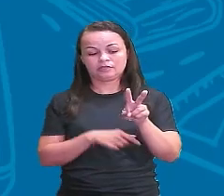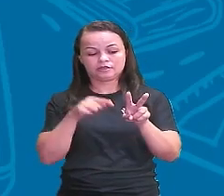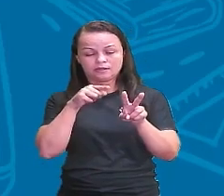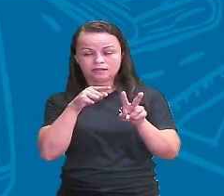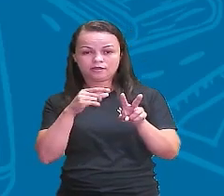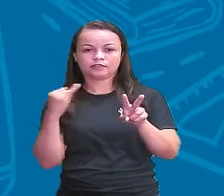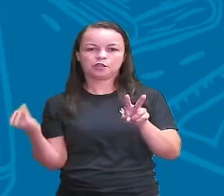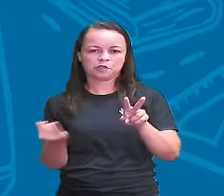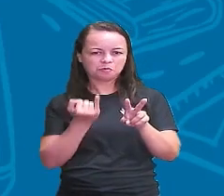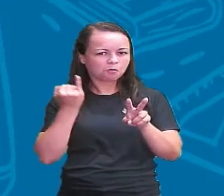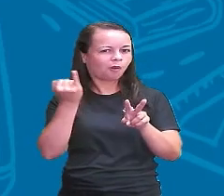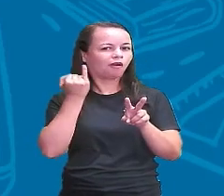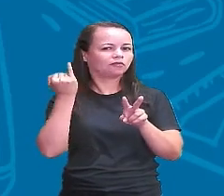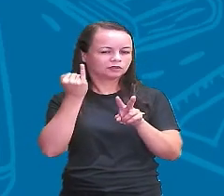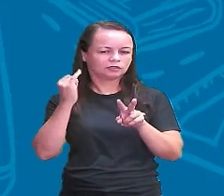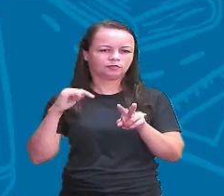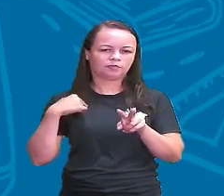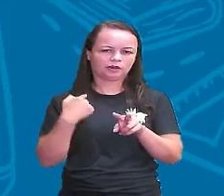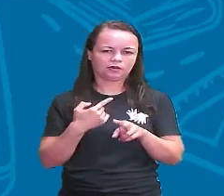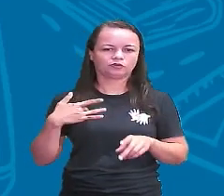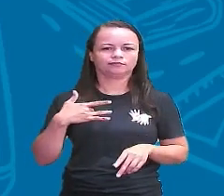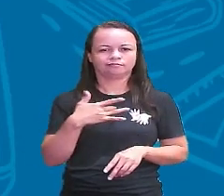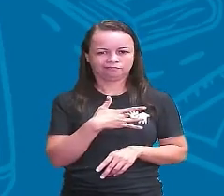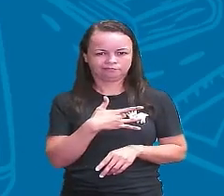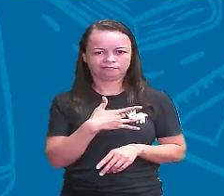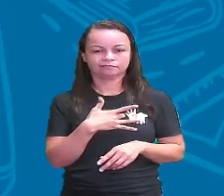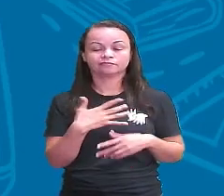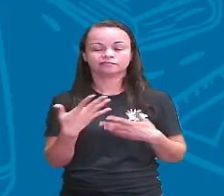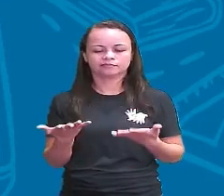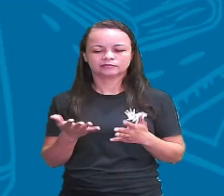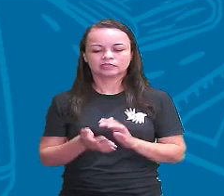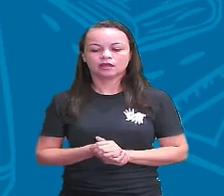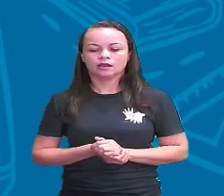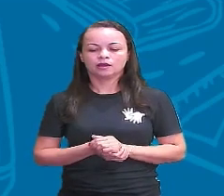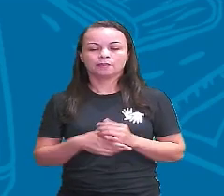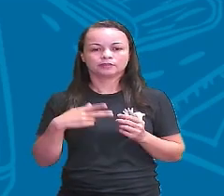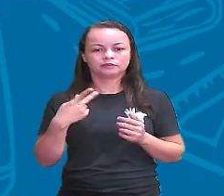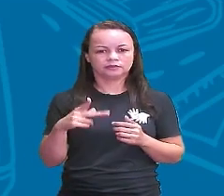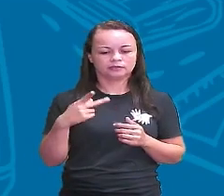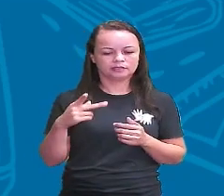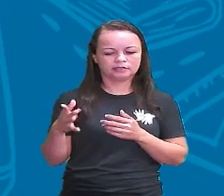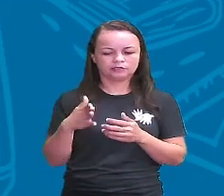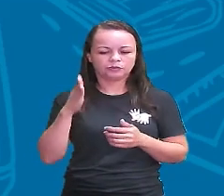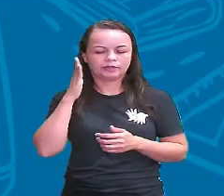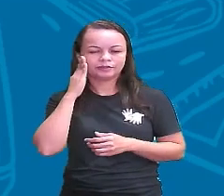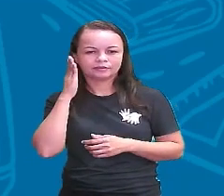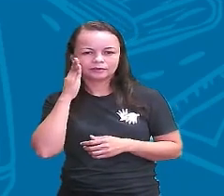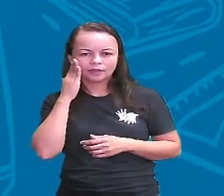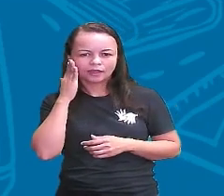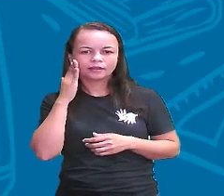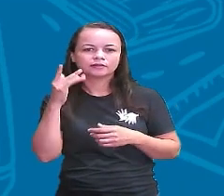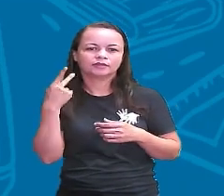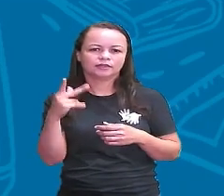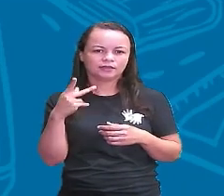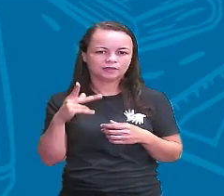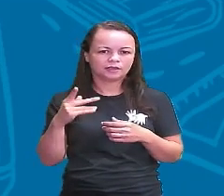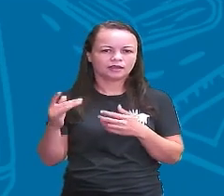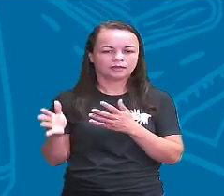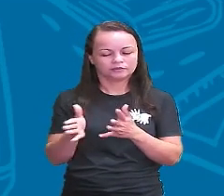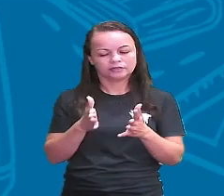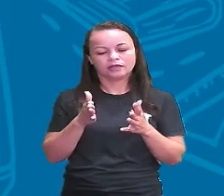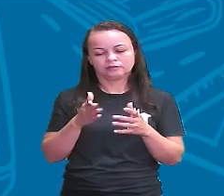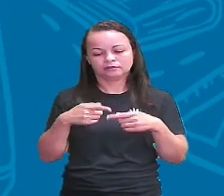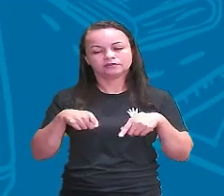para a manutenção da nossa saúde? Então, a partir disso, a gente já entende, né, que essa alternativa ela também